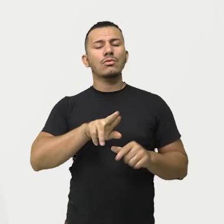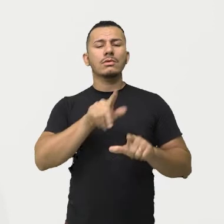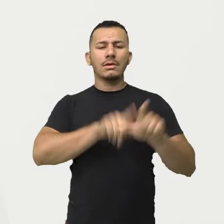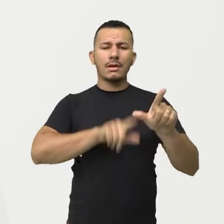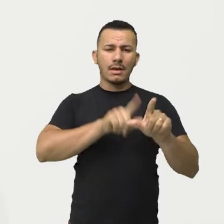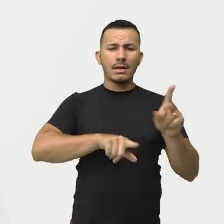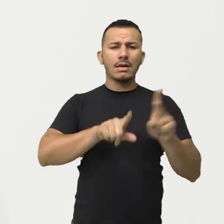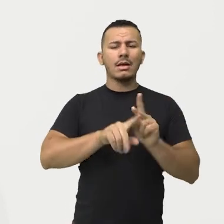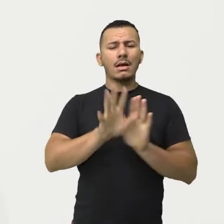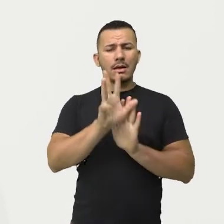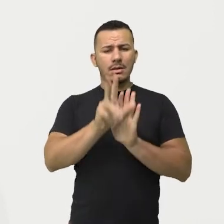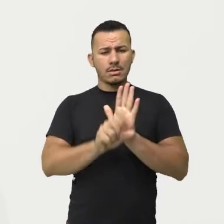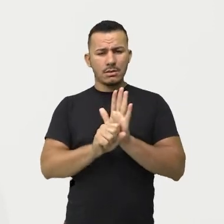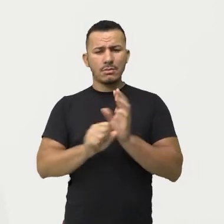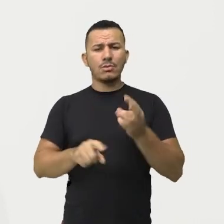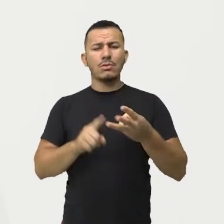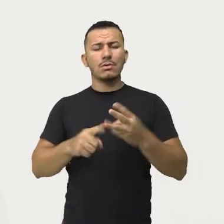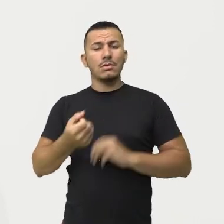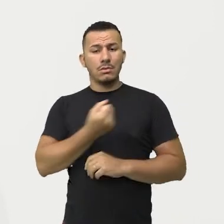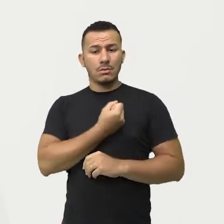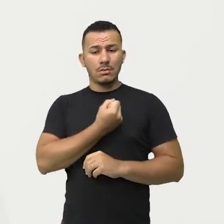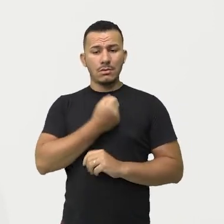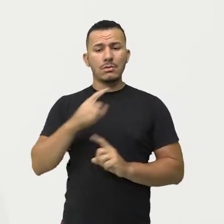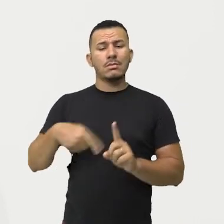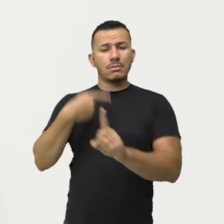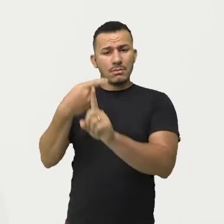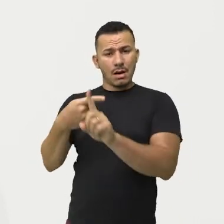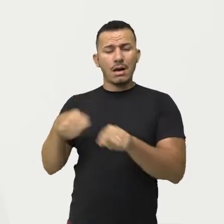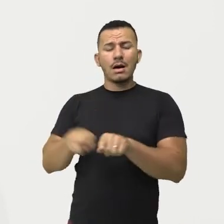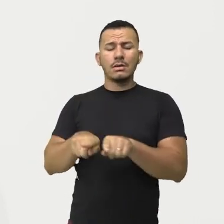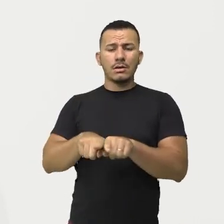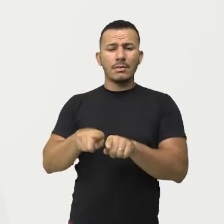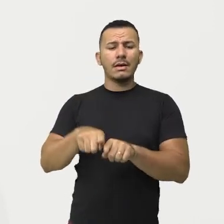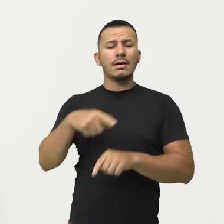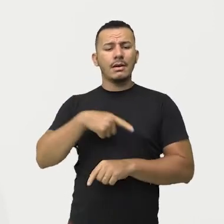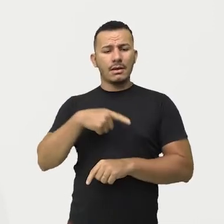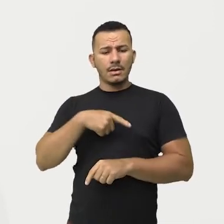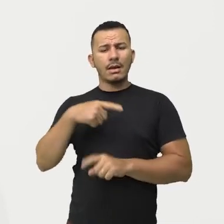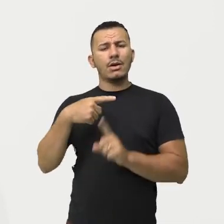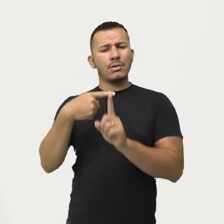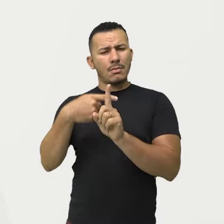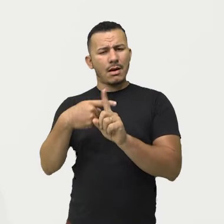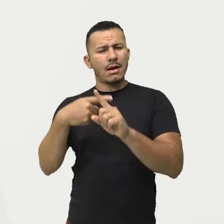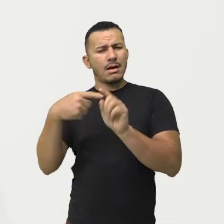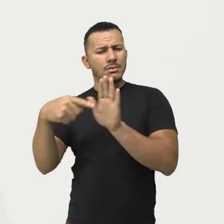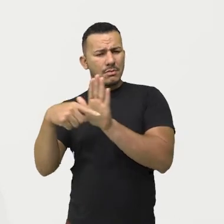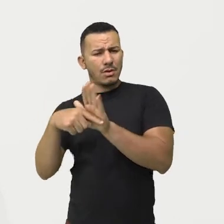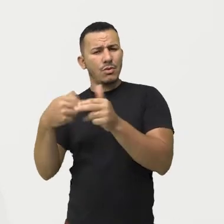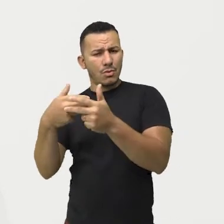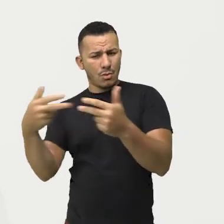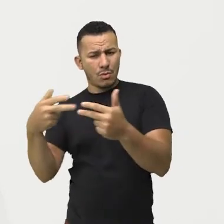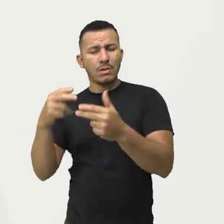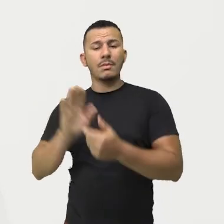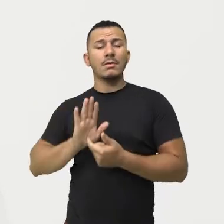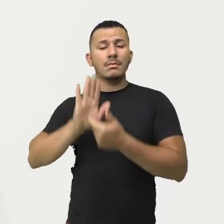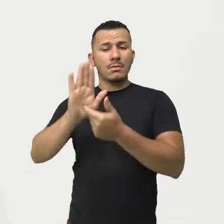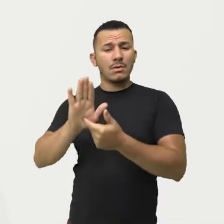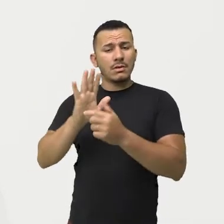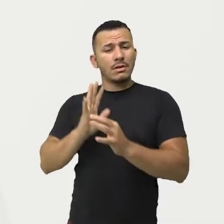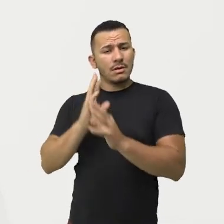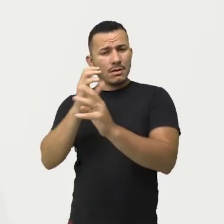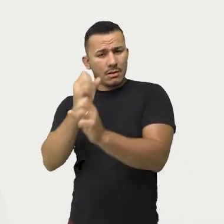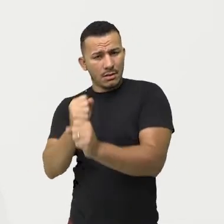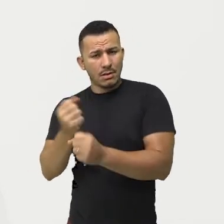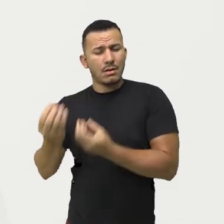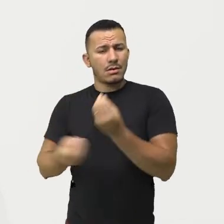símbolos e números, além das operações matemáticas para expressar de forma breve e concisa